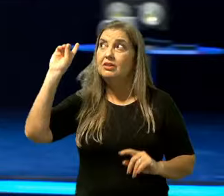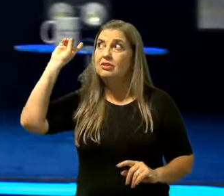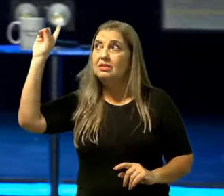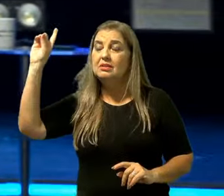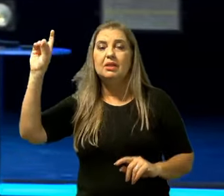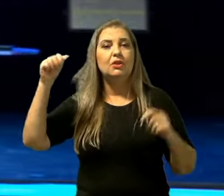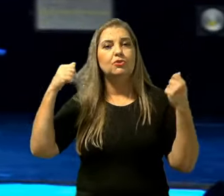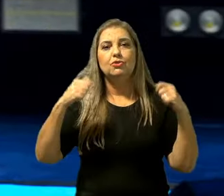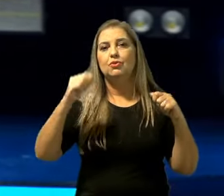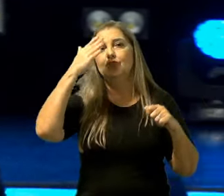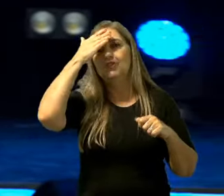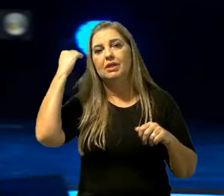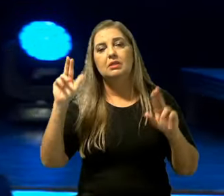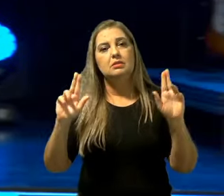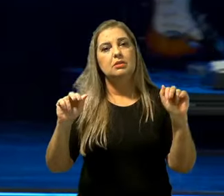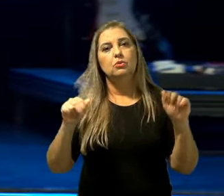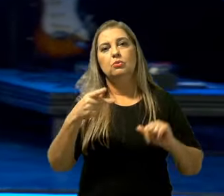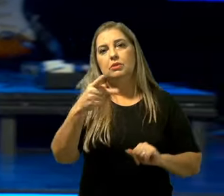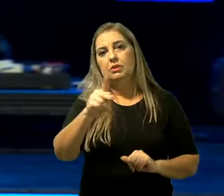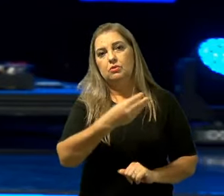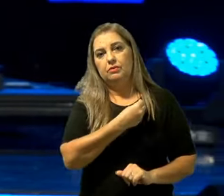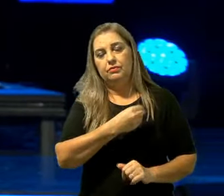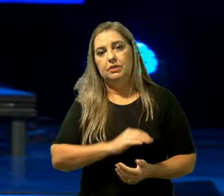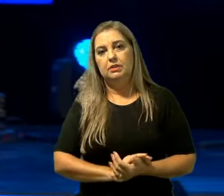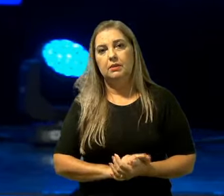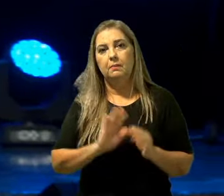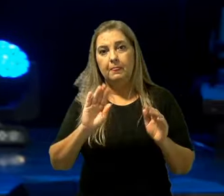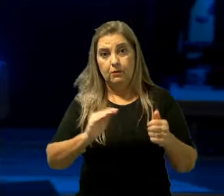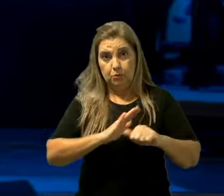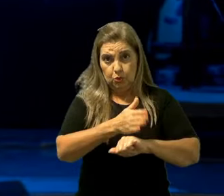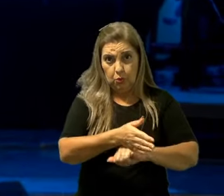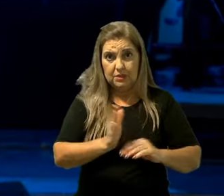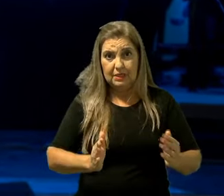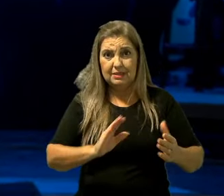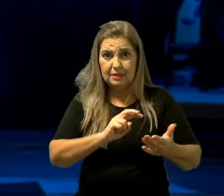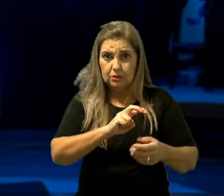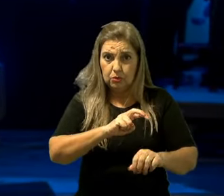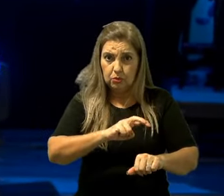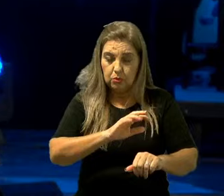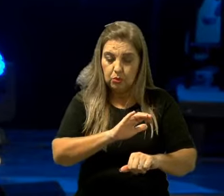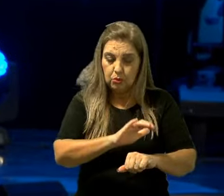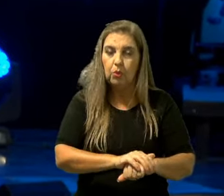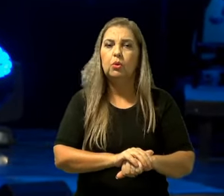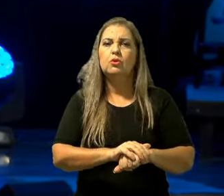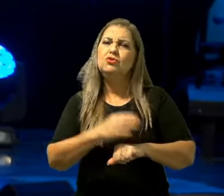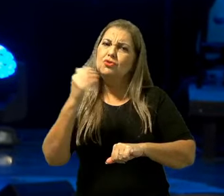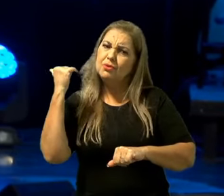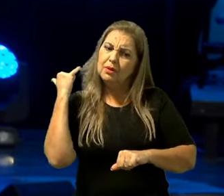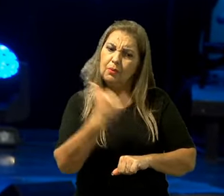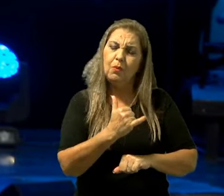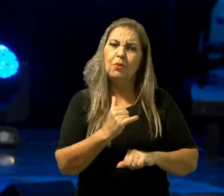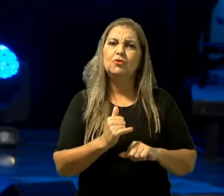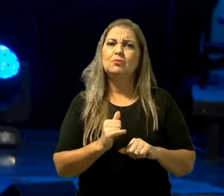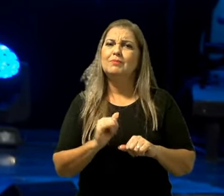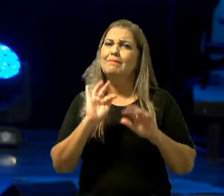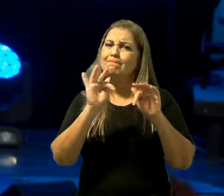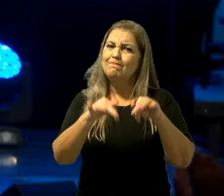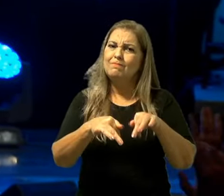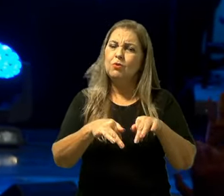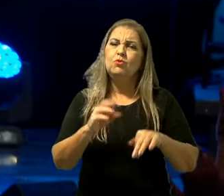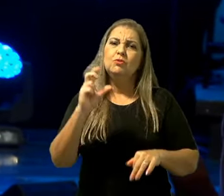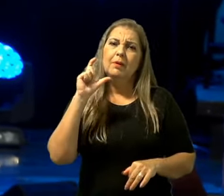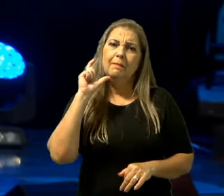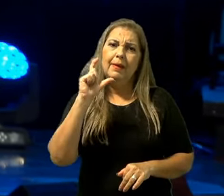Deus não se esqueceu. Deus me trouxe aqui nessa noite para pregar para alguém aqui, para dizer: ei, a última palavra ainda está de